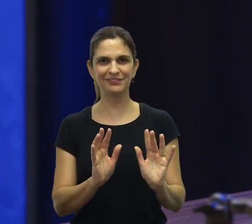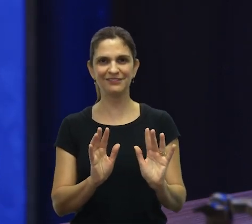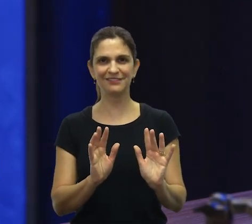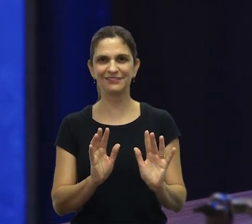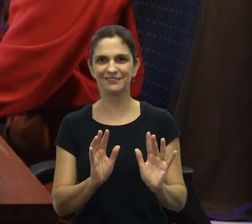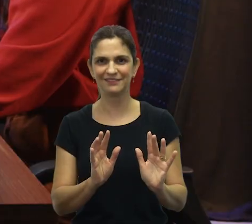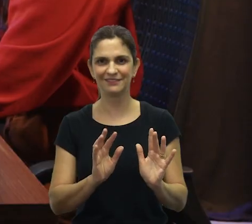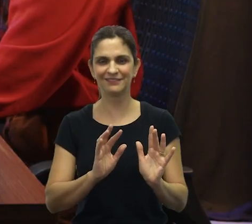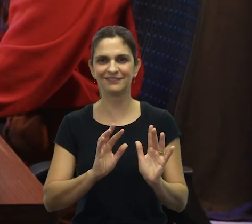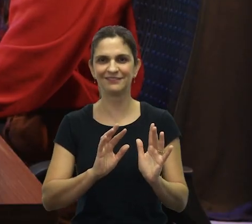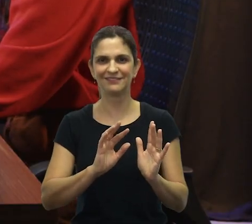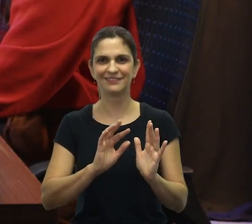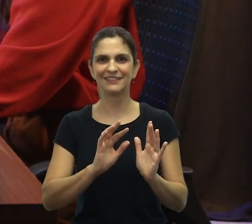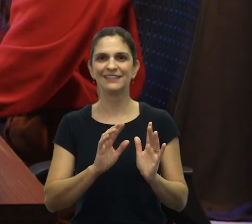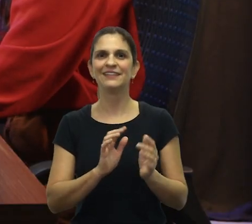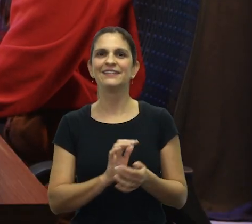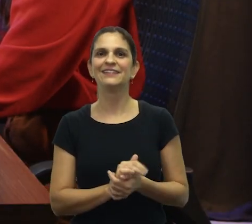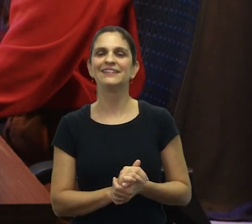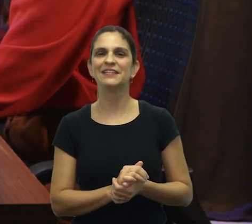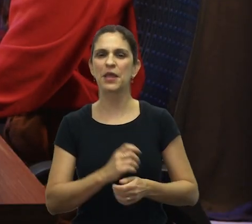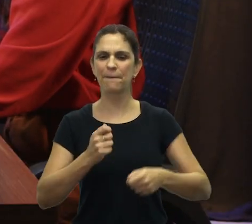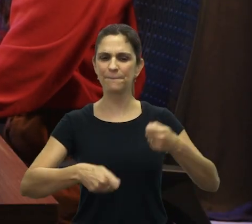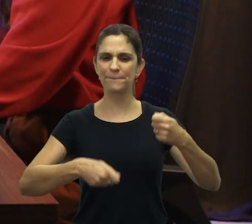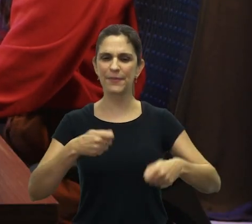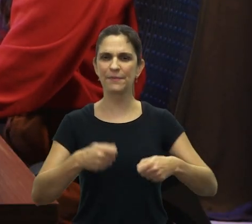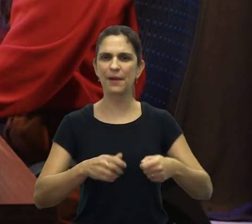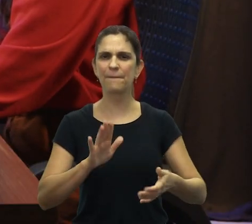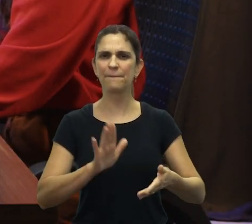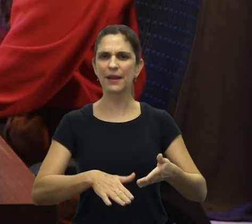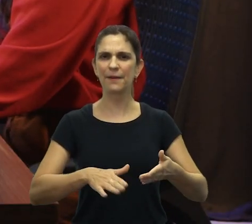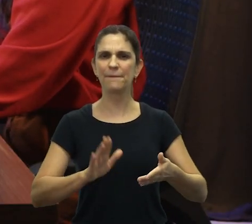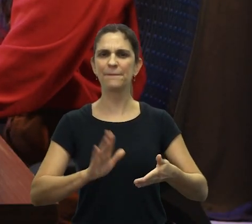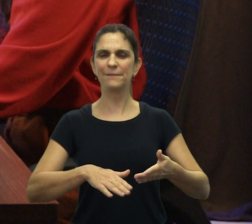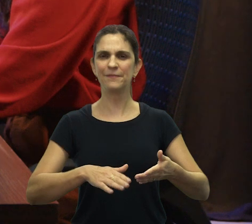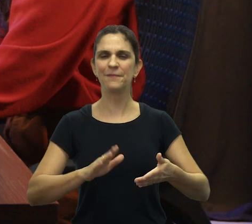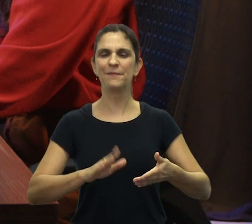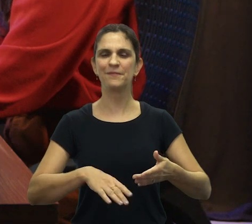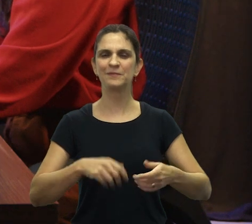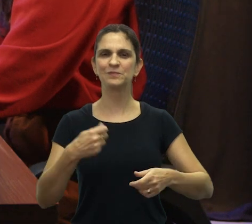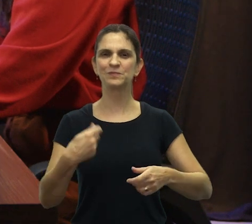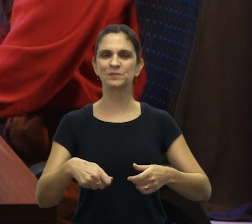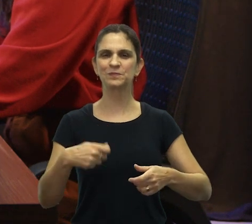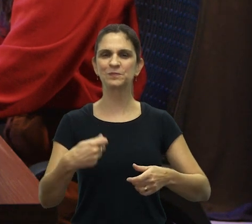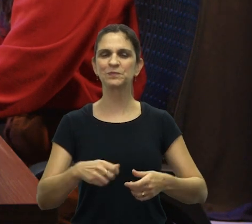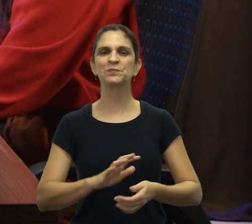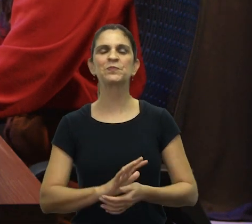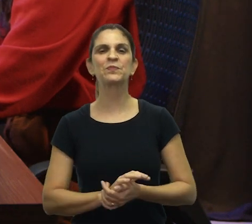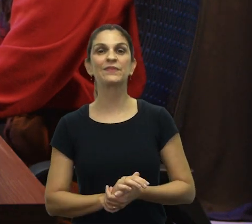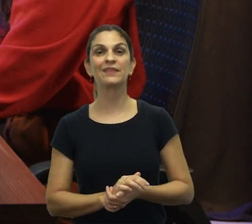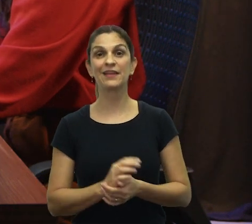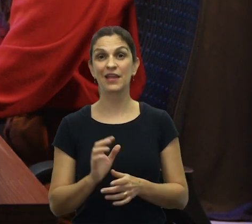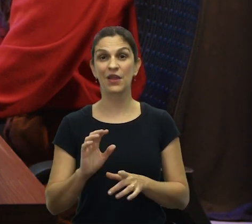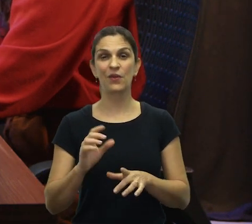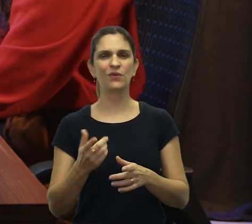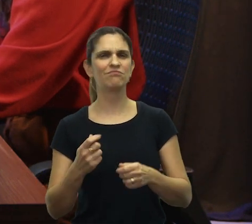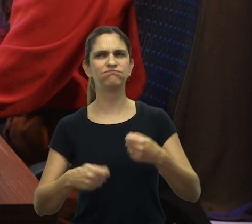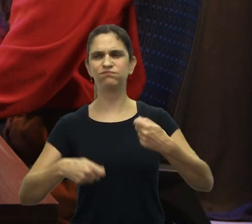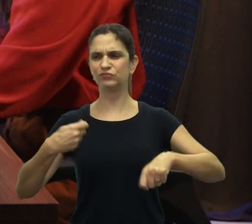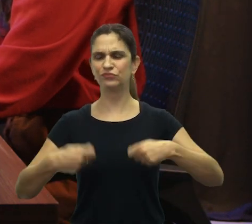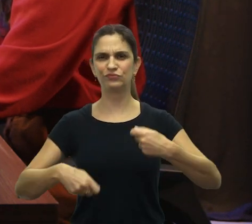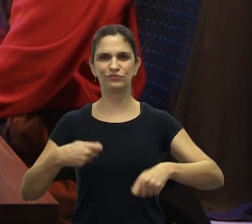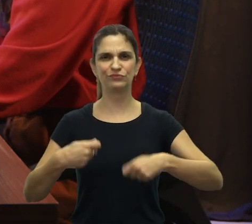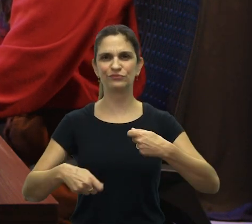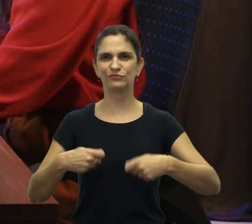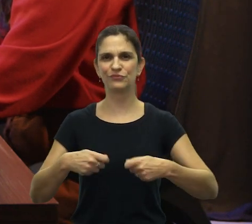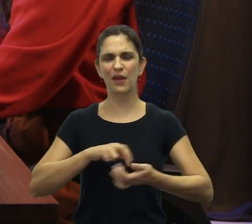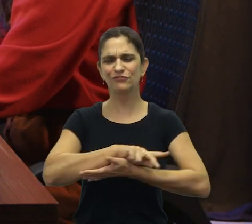repinique, que é um bombinho que a gente toca com uma baqueta e com a mão, assim. E aí, também outro disputado é o